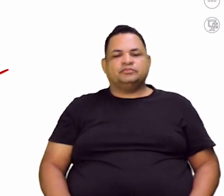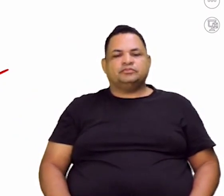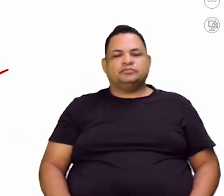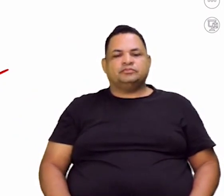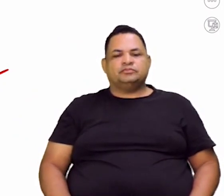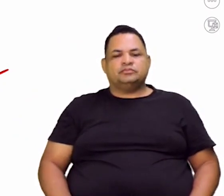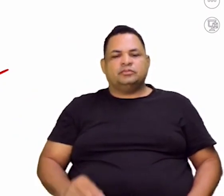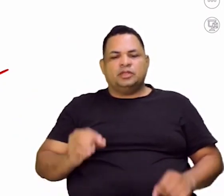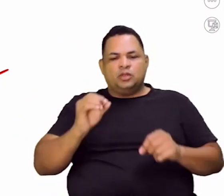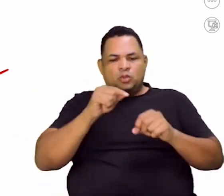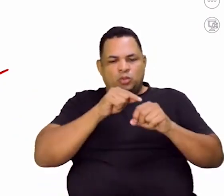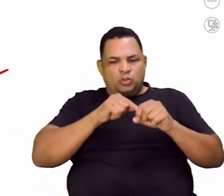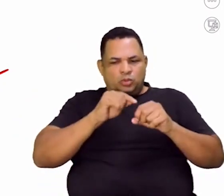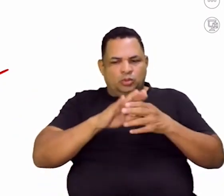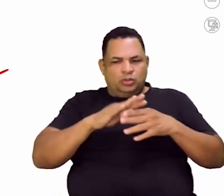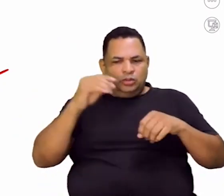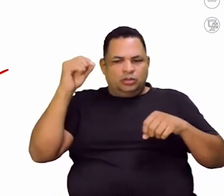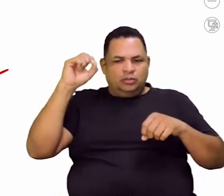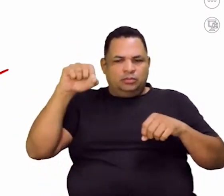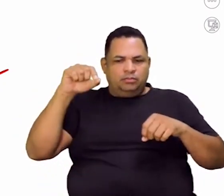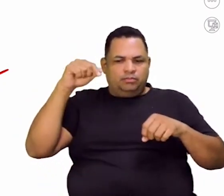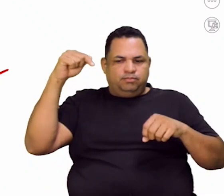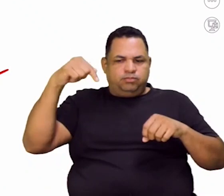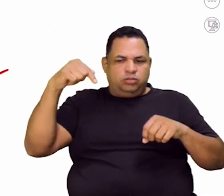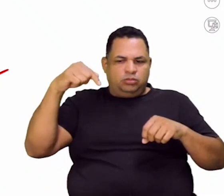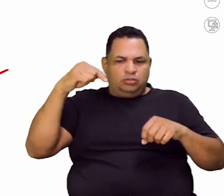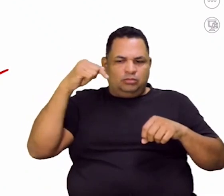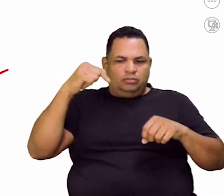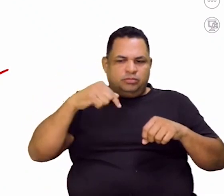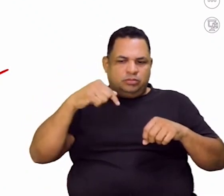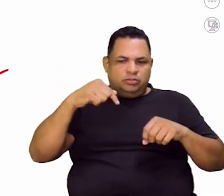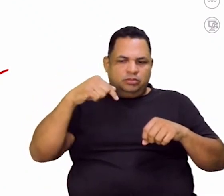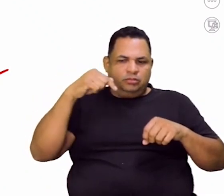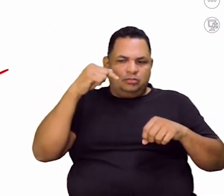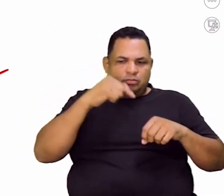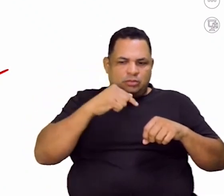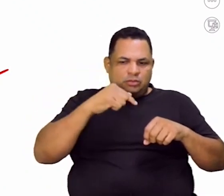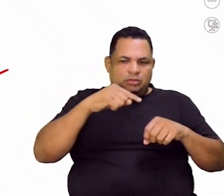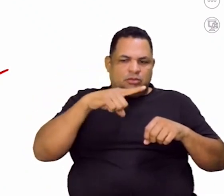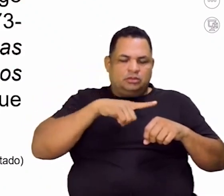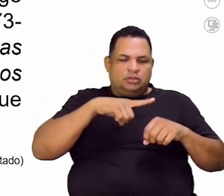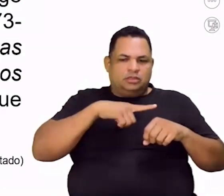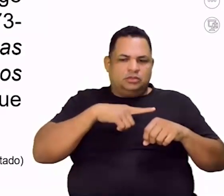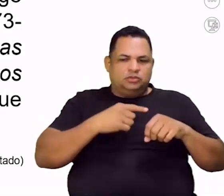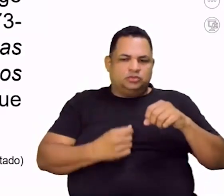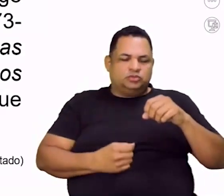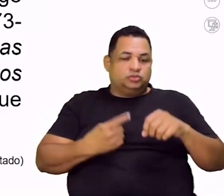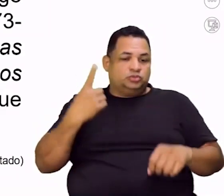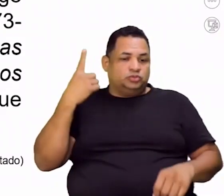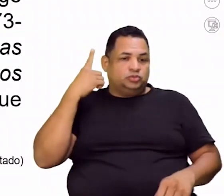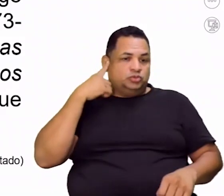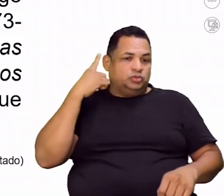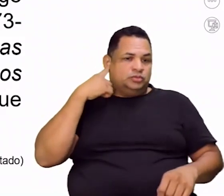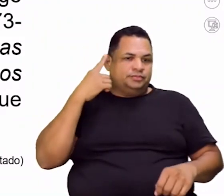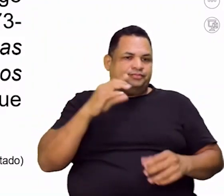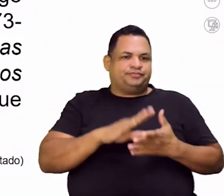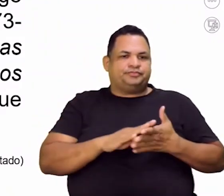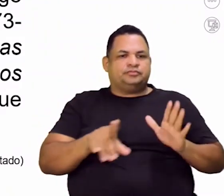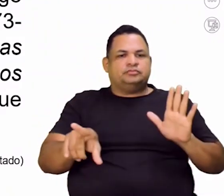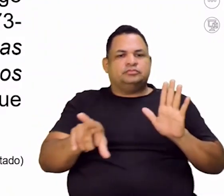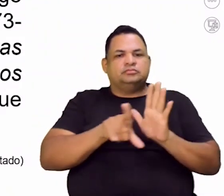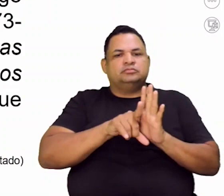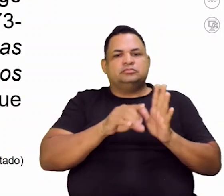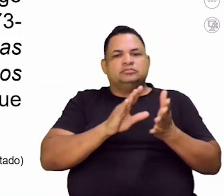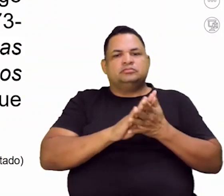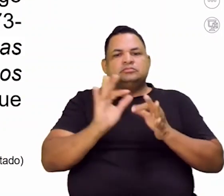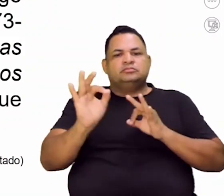Conforme a esfera vai batendo em cada situação, passando, vai gerando um som. A lei foi